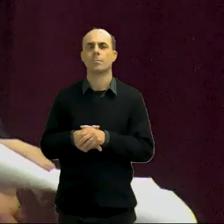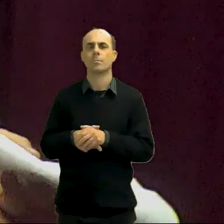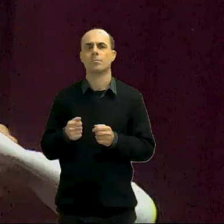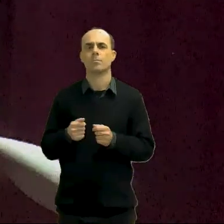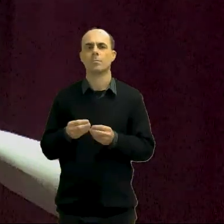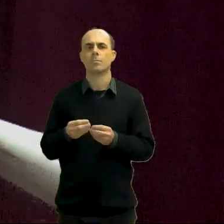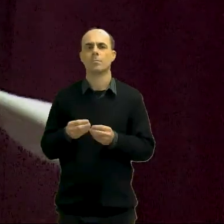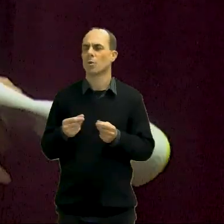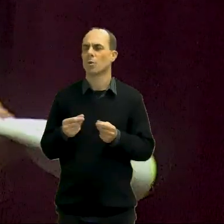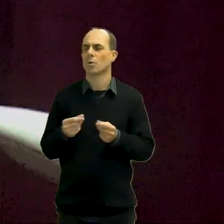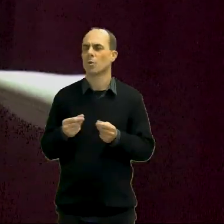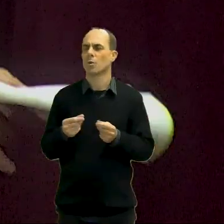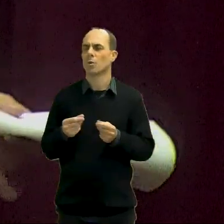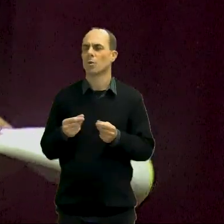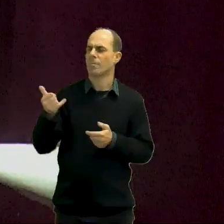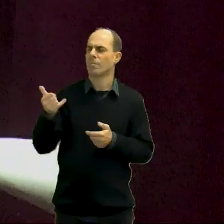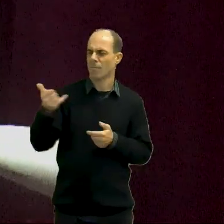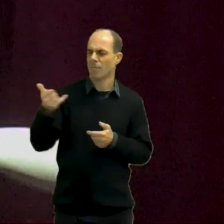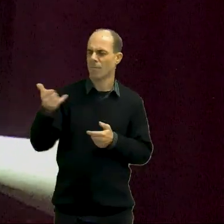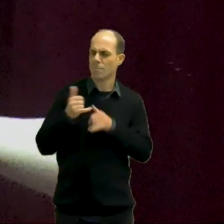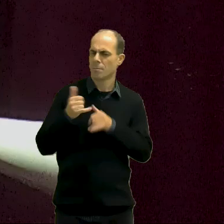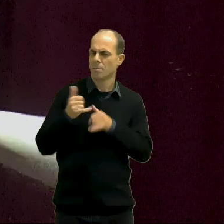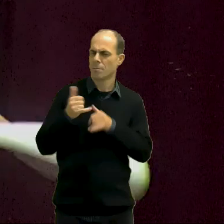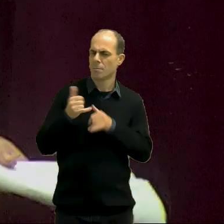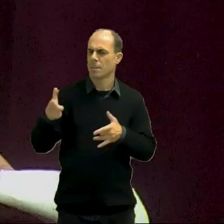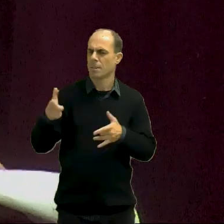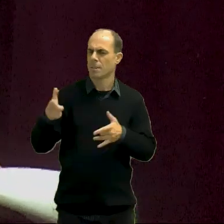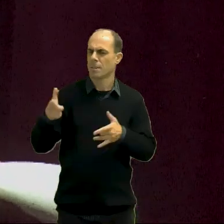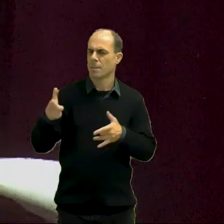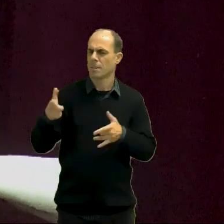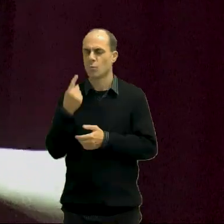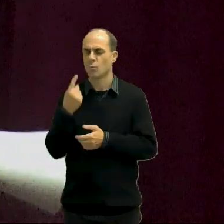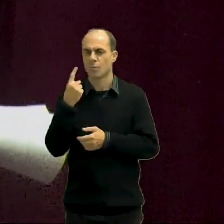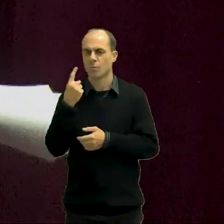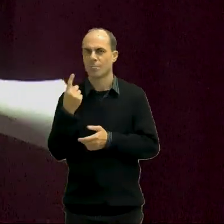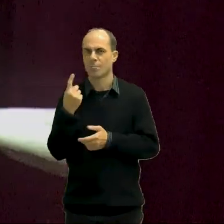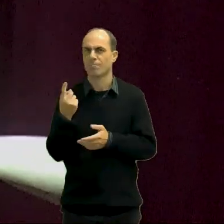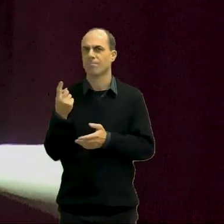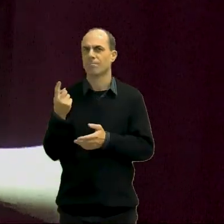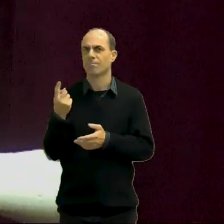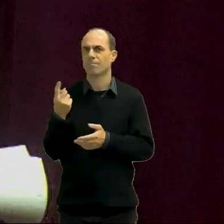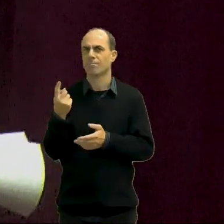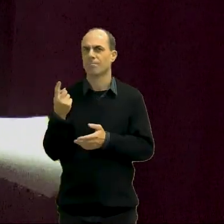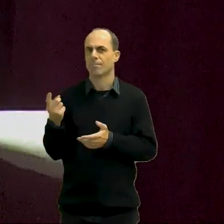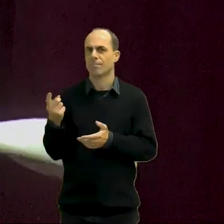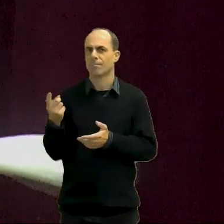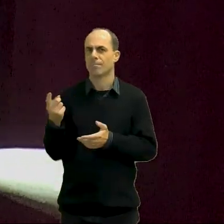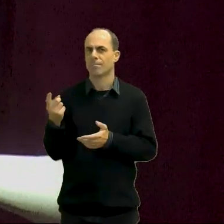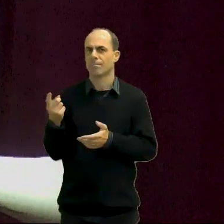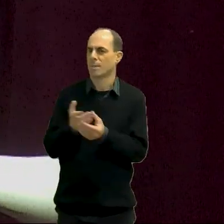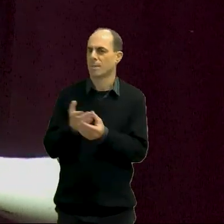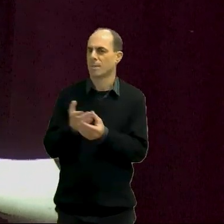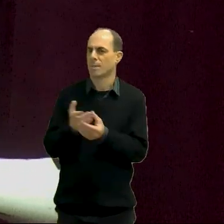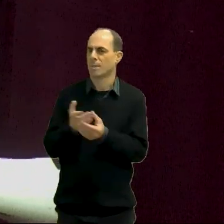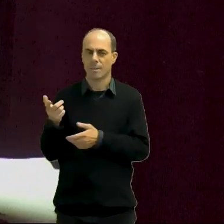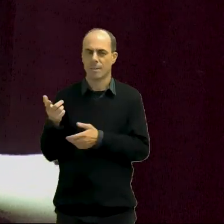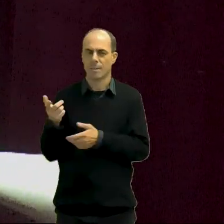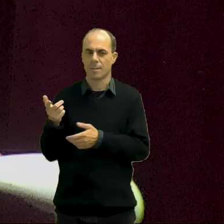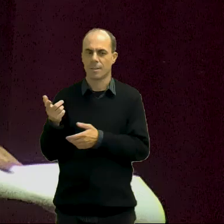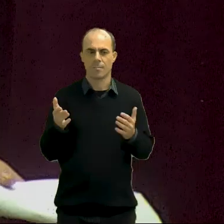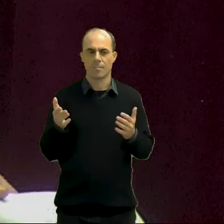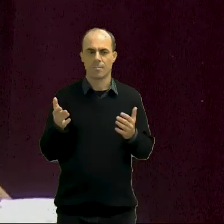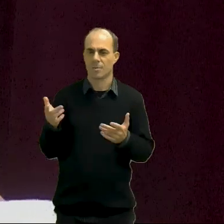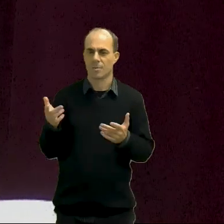contar algum caso que você assim que tenha marcado a sua vida a sua a sua sua